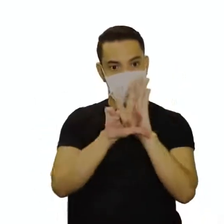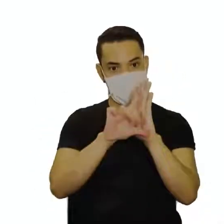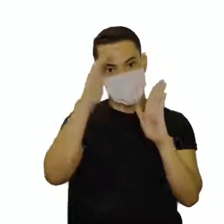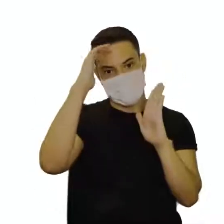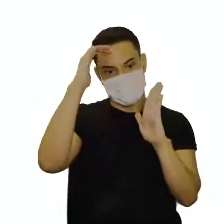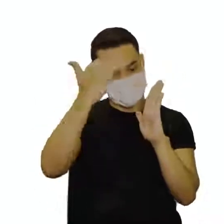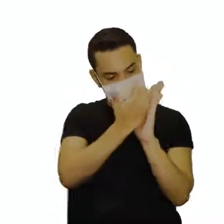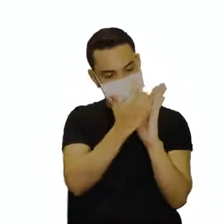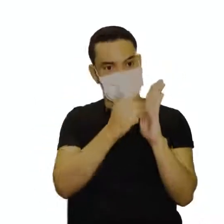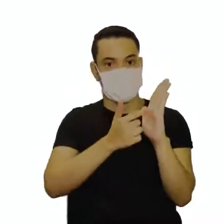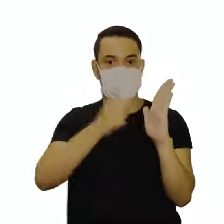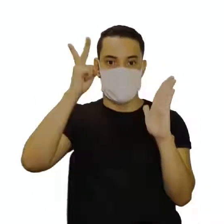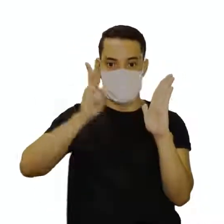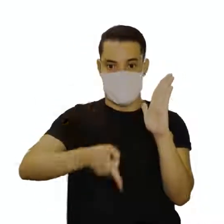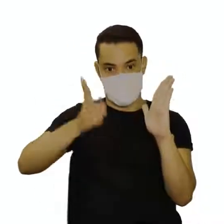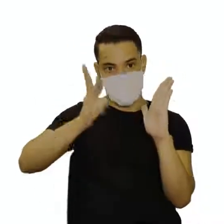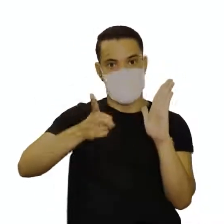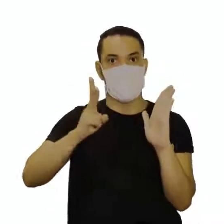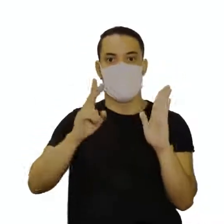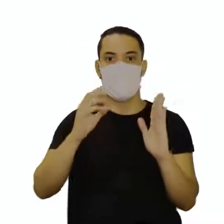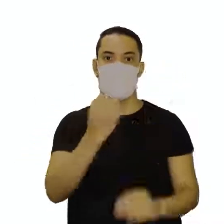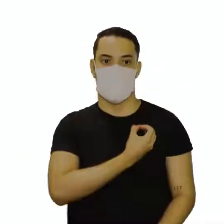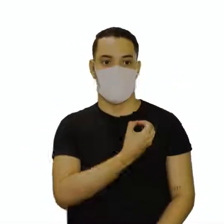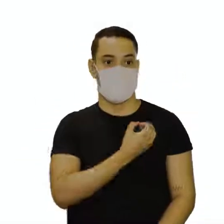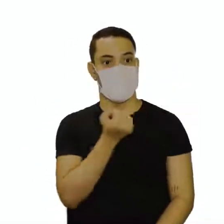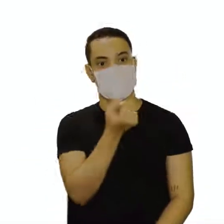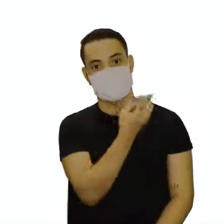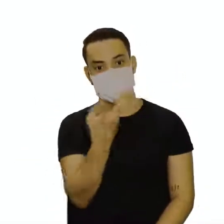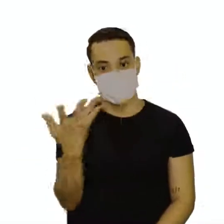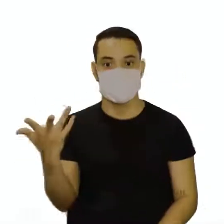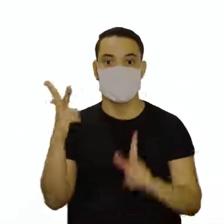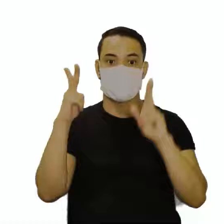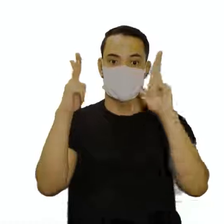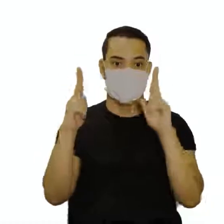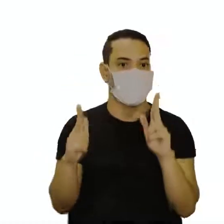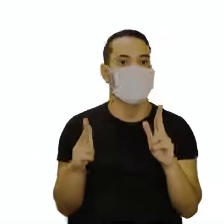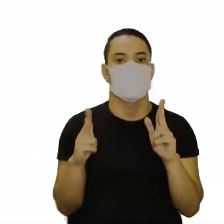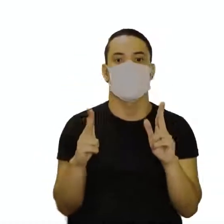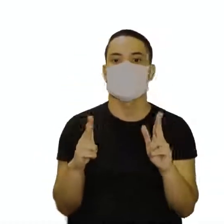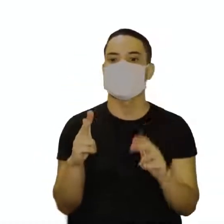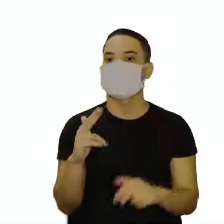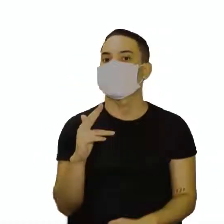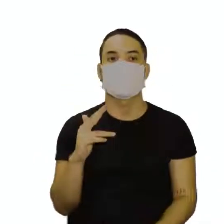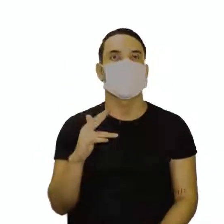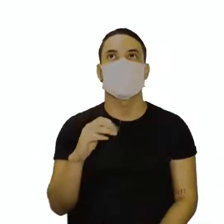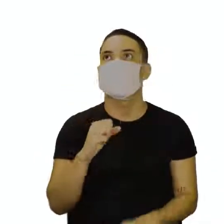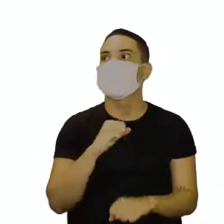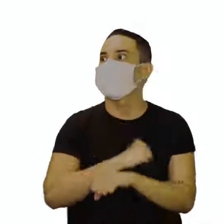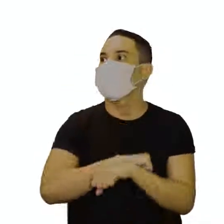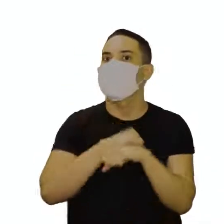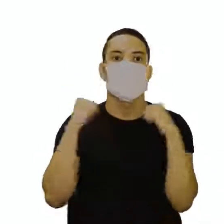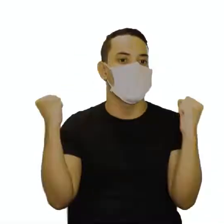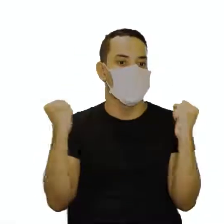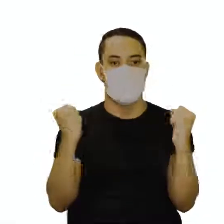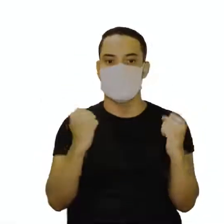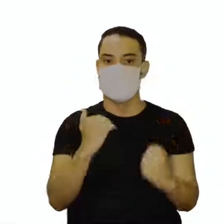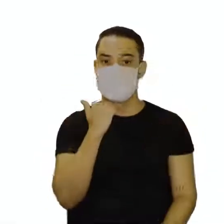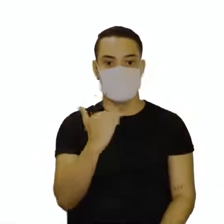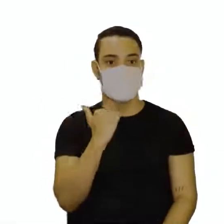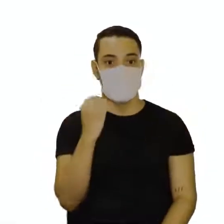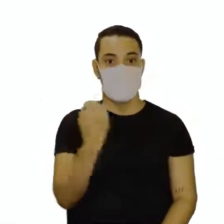terá sempre o mesmo valor de resistência. Não importa o valor da